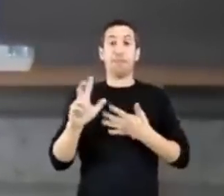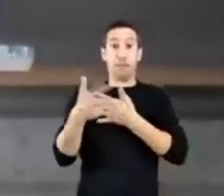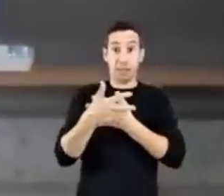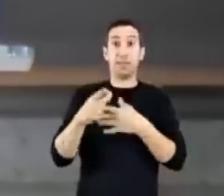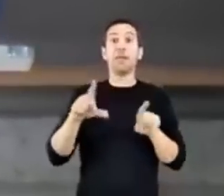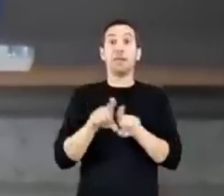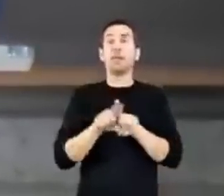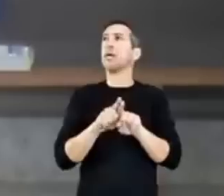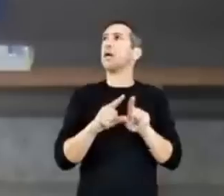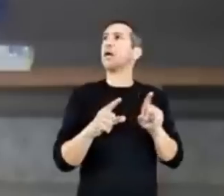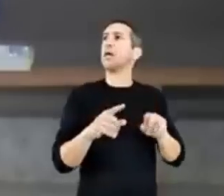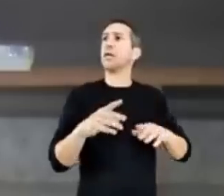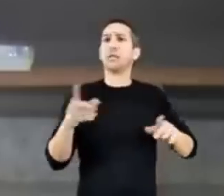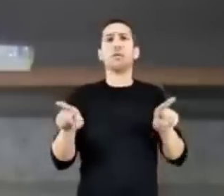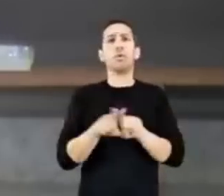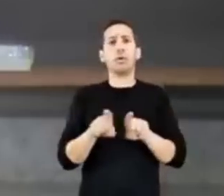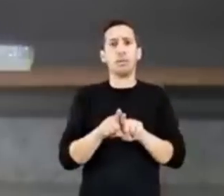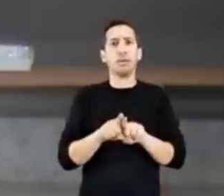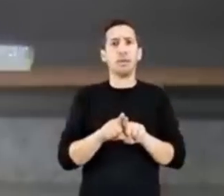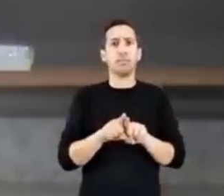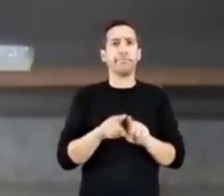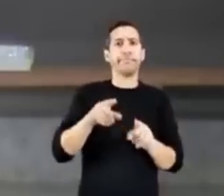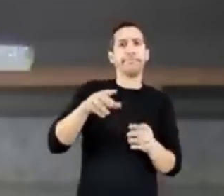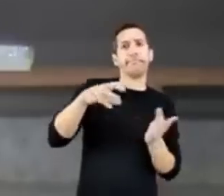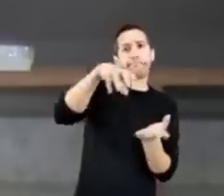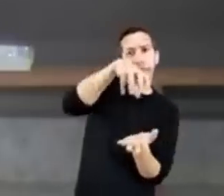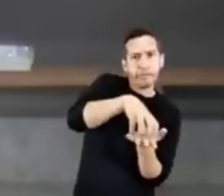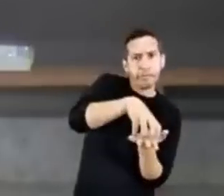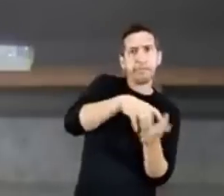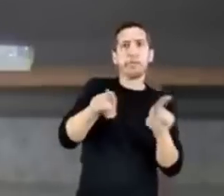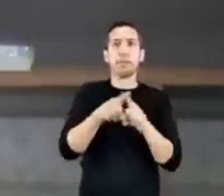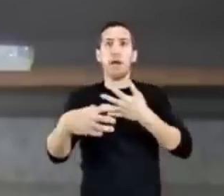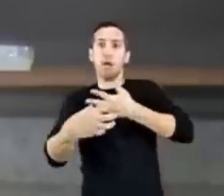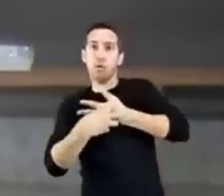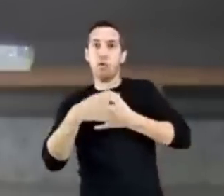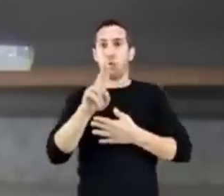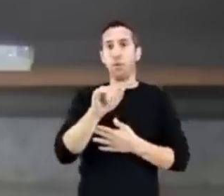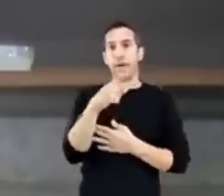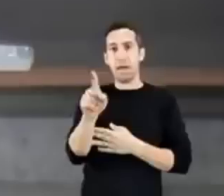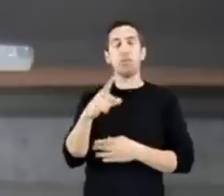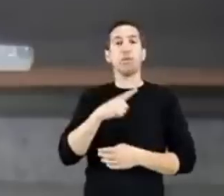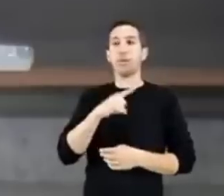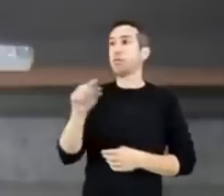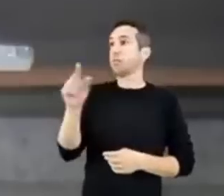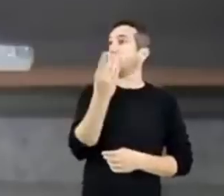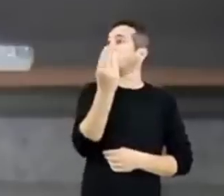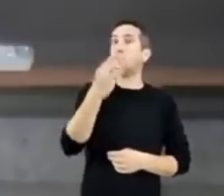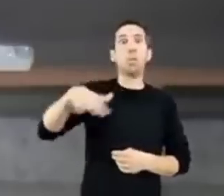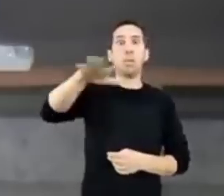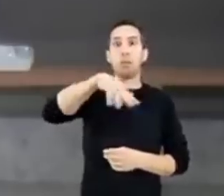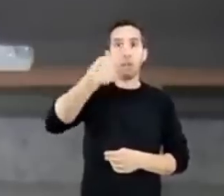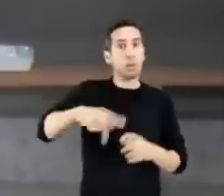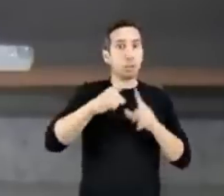lá e Associação aqui e igrejas assim a gente e se você andar na rua você vai perceber que muita gente nunca ouviu falar da Igreja